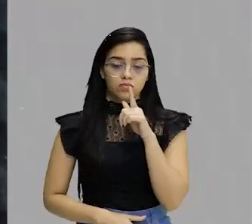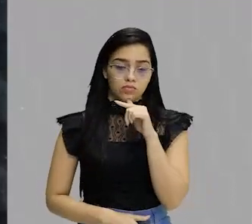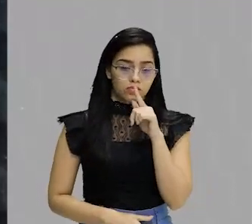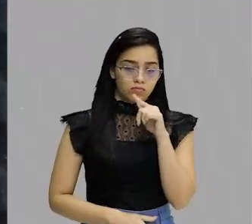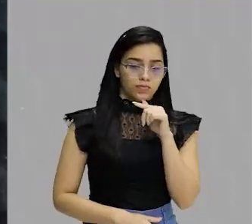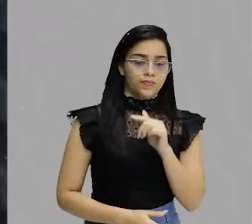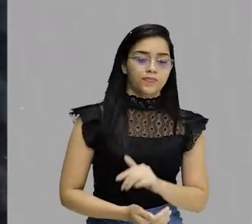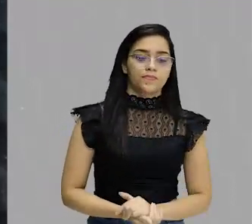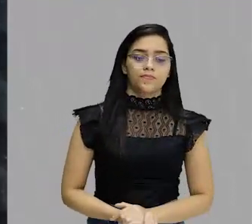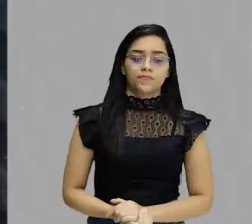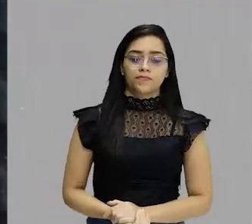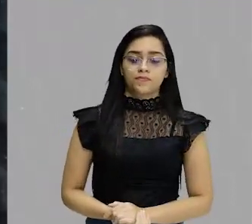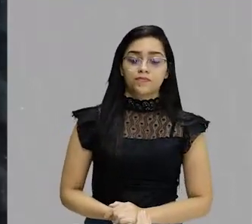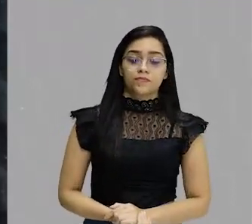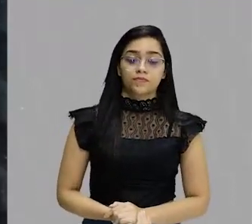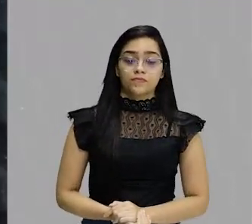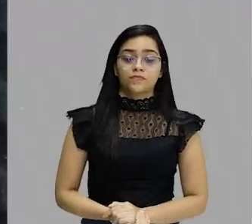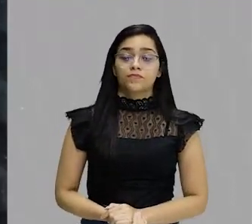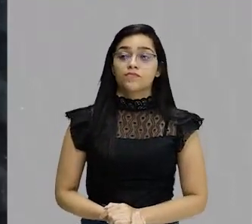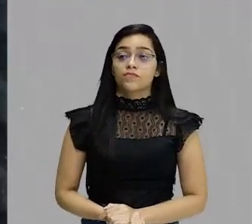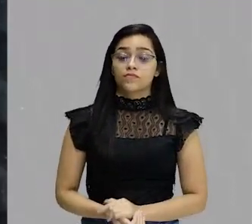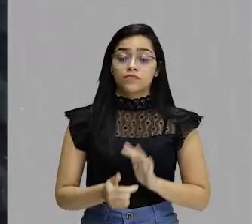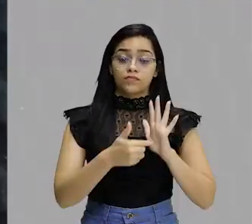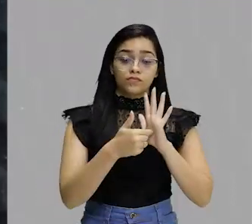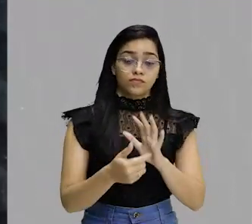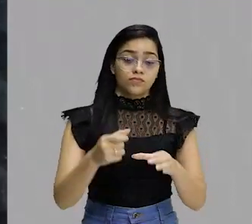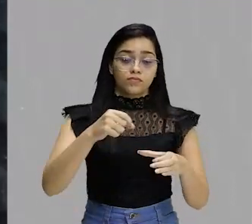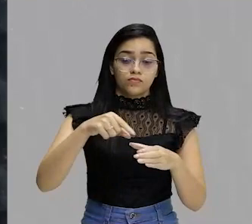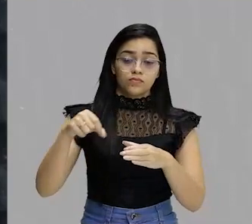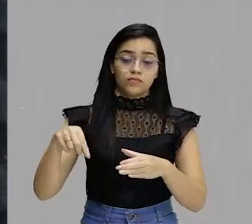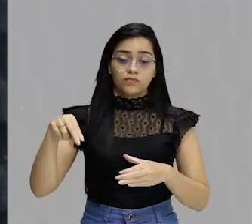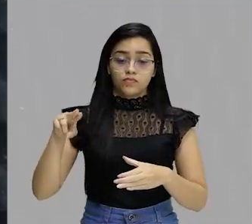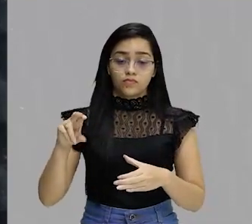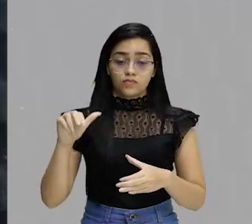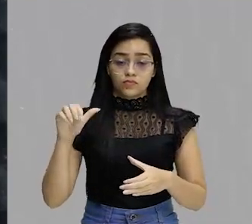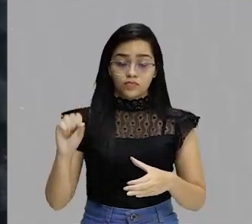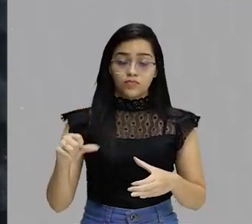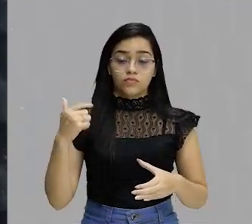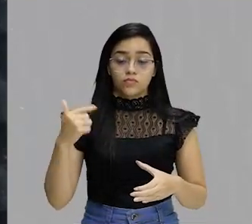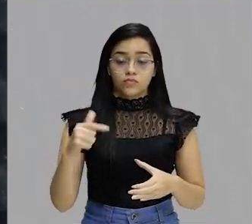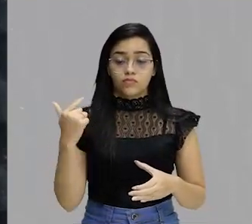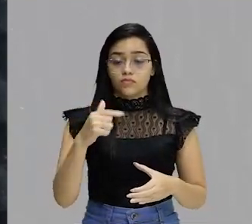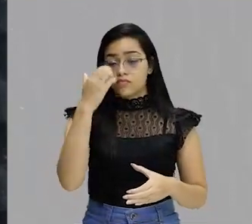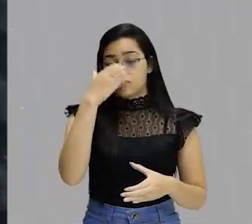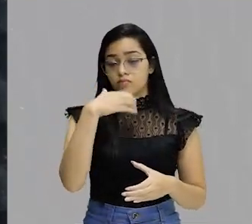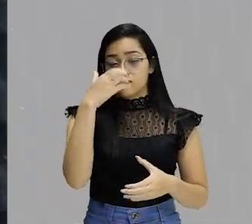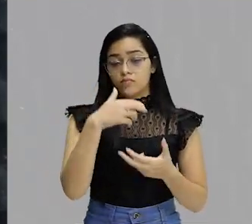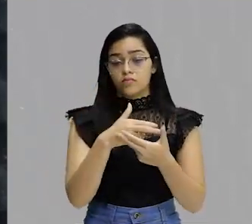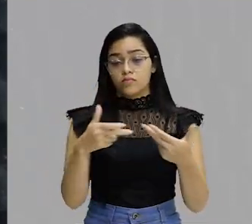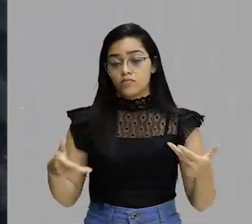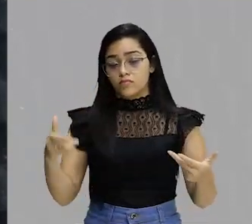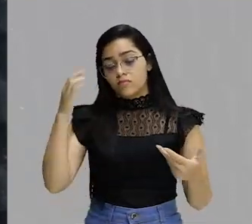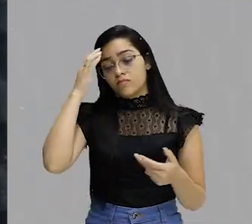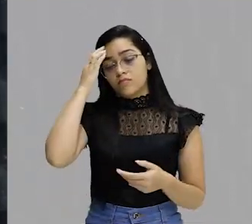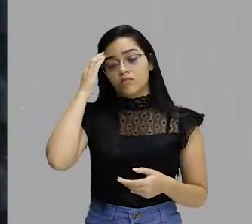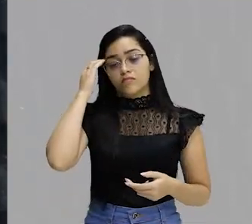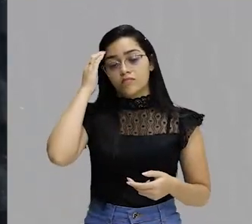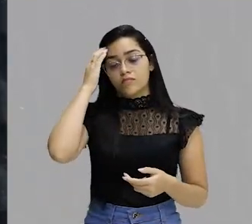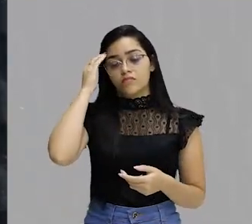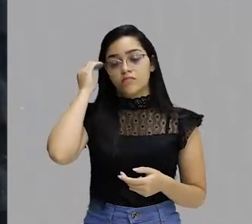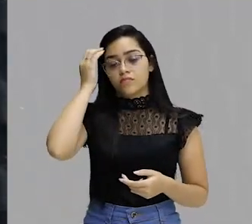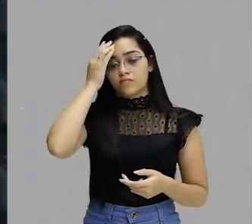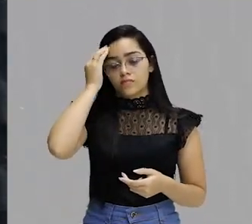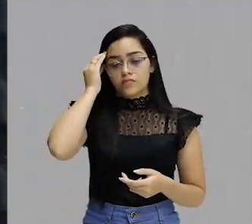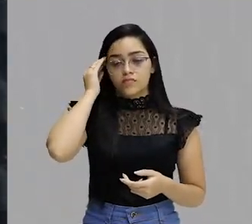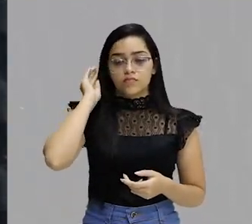água para a fecundação. Apresentam sementes nuas, ou seja, as sementes dessa planta não vêm no